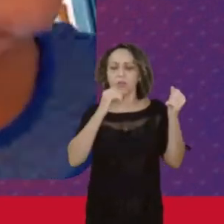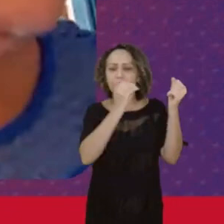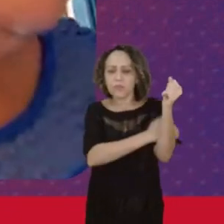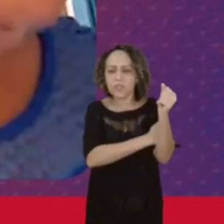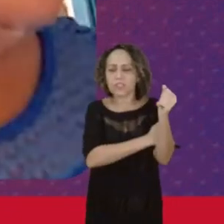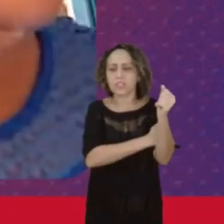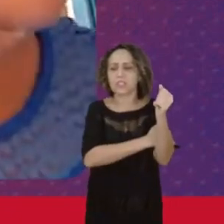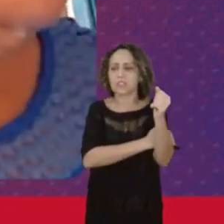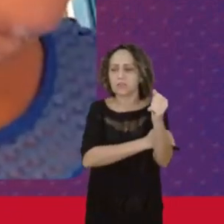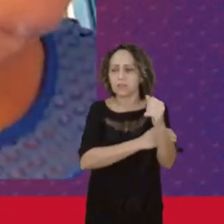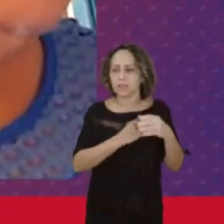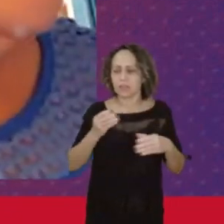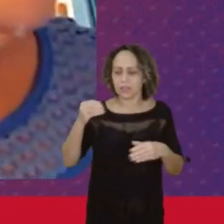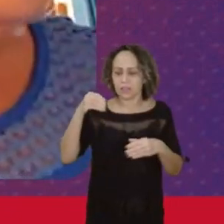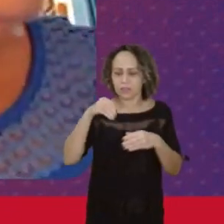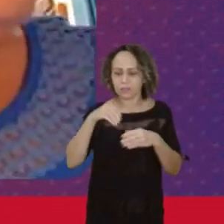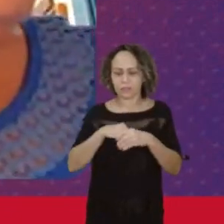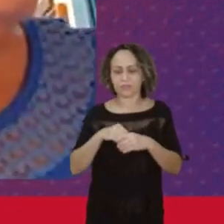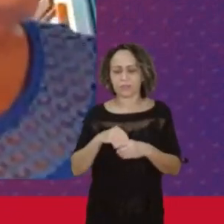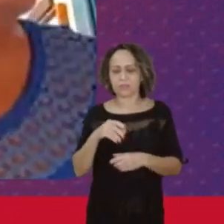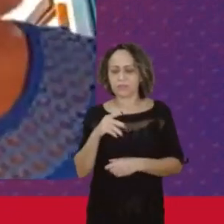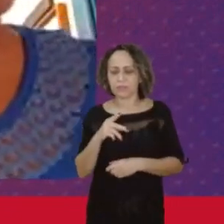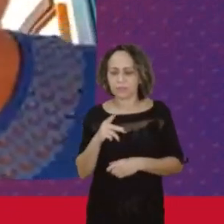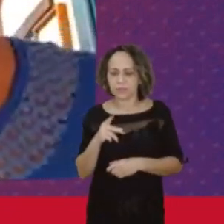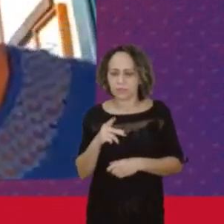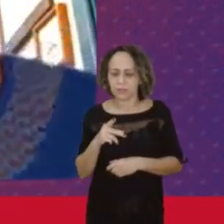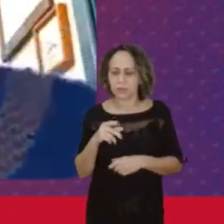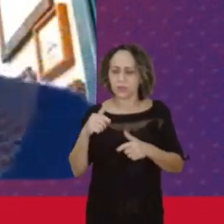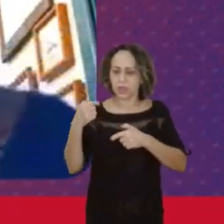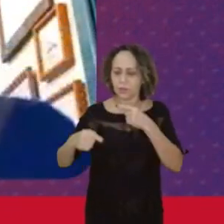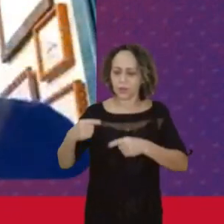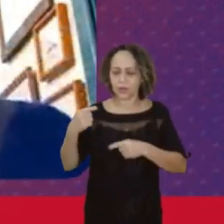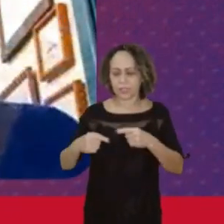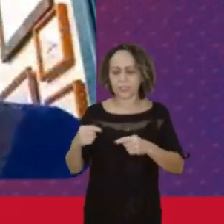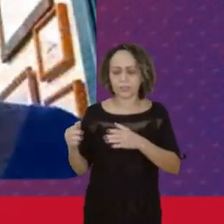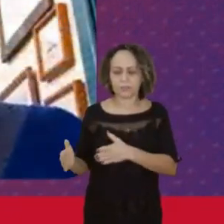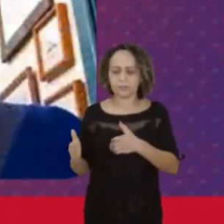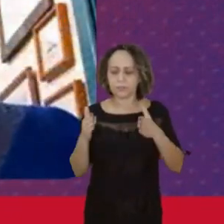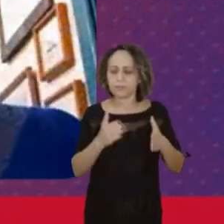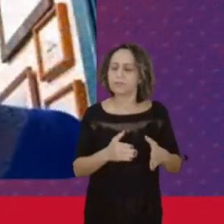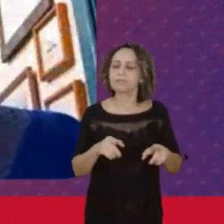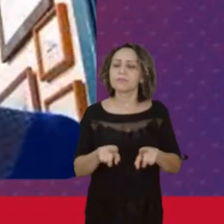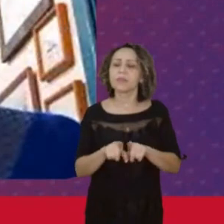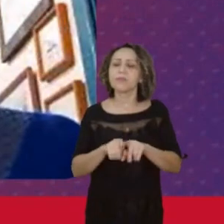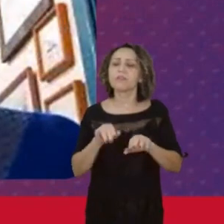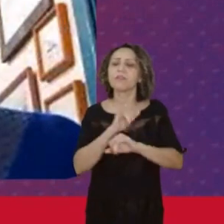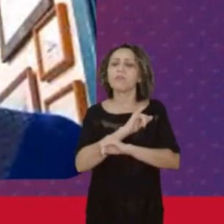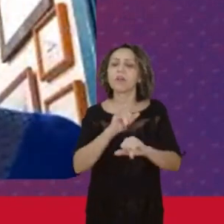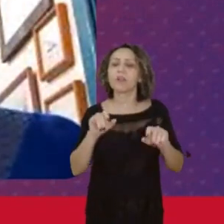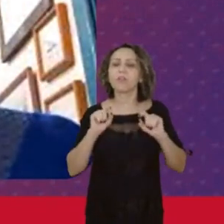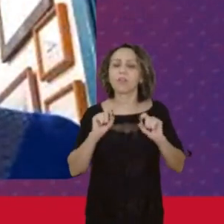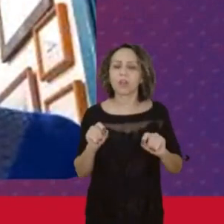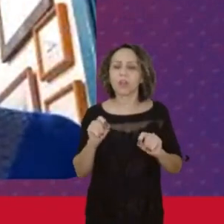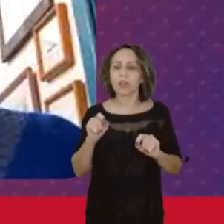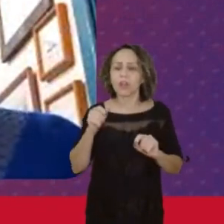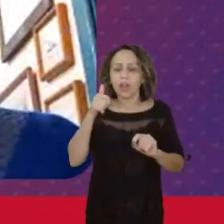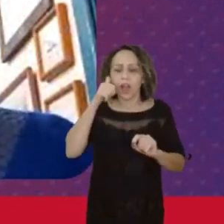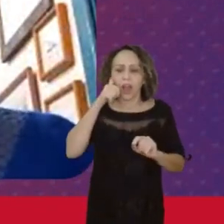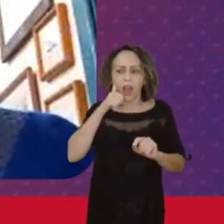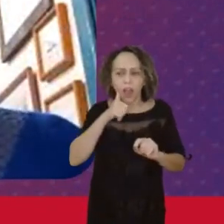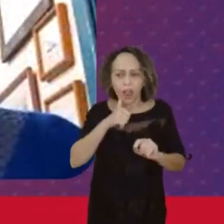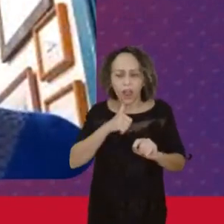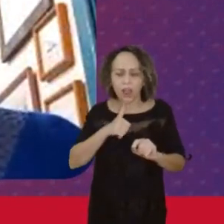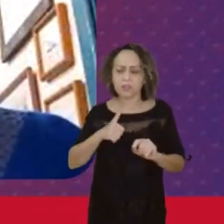feminismo incipiente da época, né? E antes disso, eu queria dizer que as mulheres lutaram